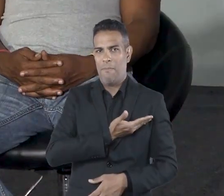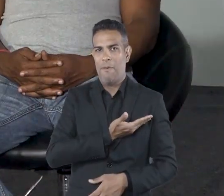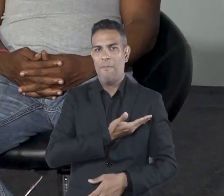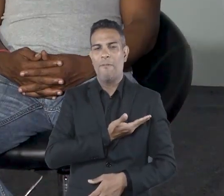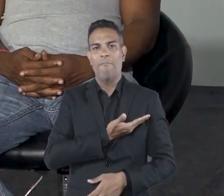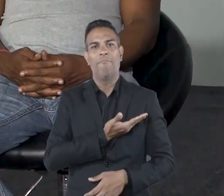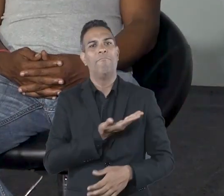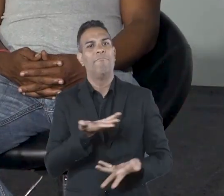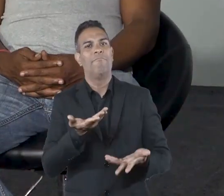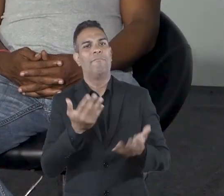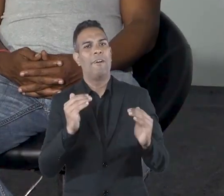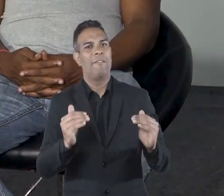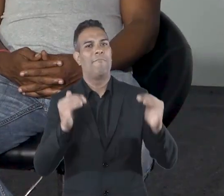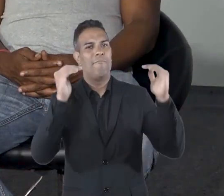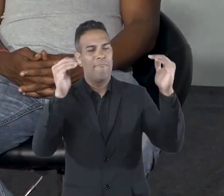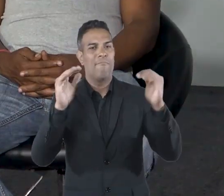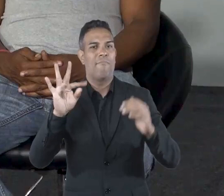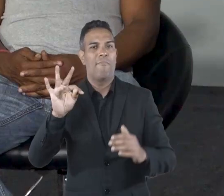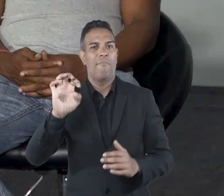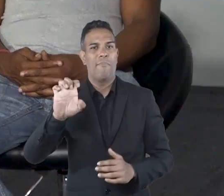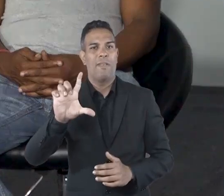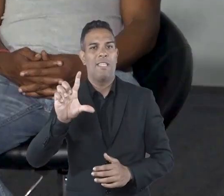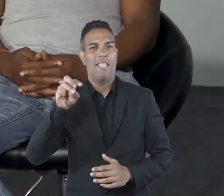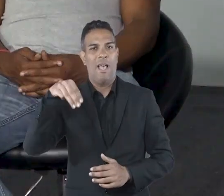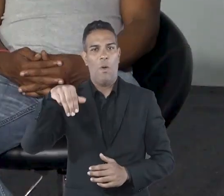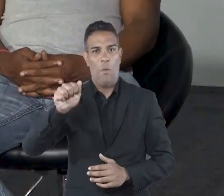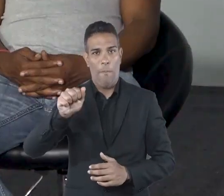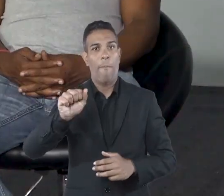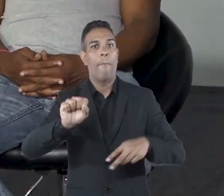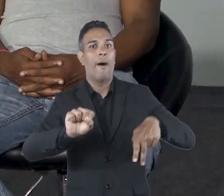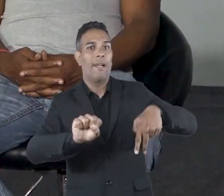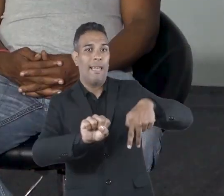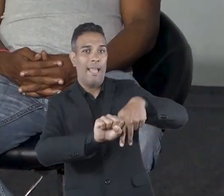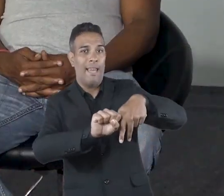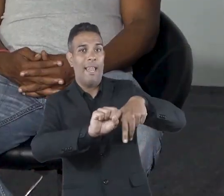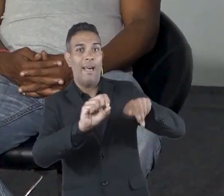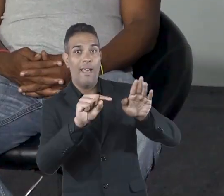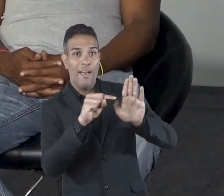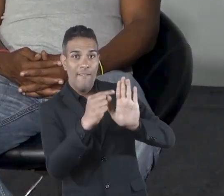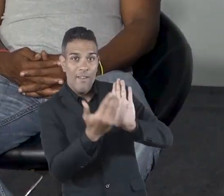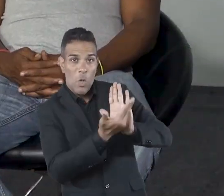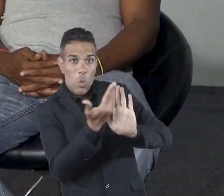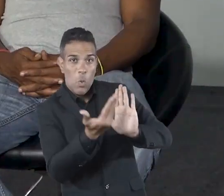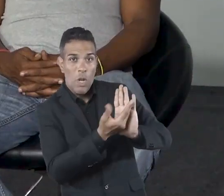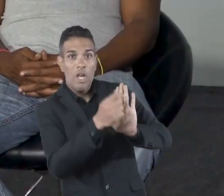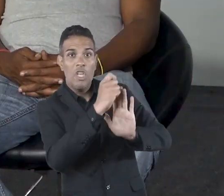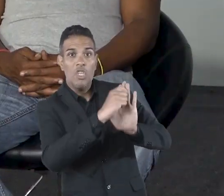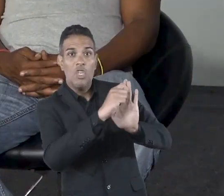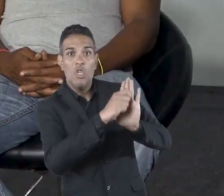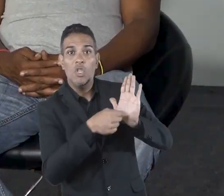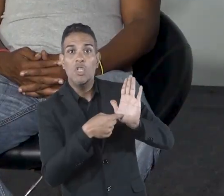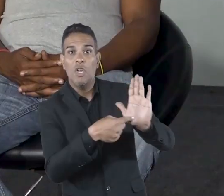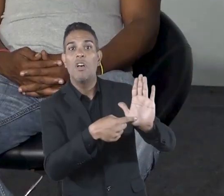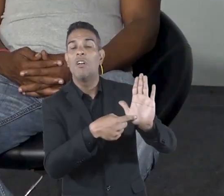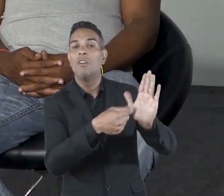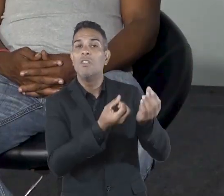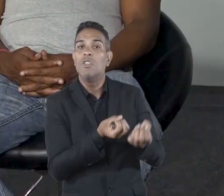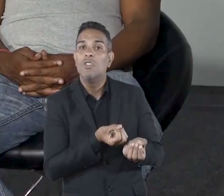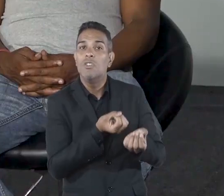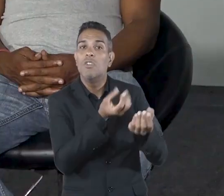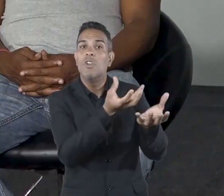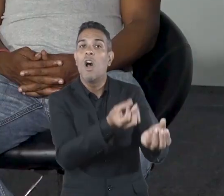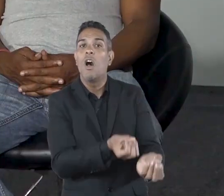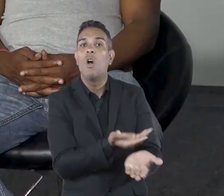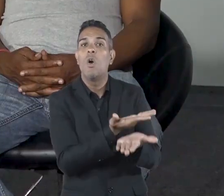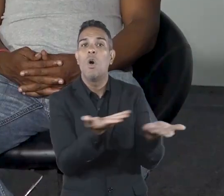um trecho que a nossa amiga e embaixadora do projeto, Thelma Guedes, escreveu nesse